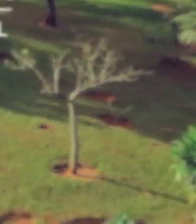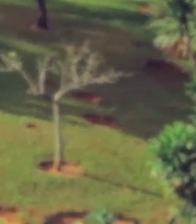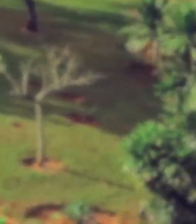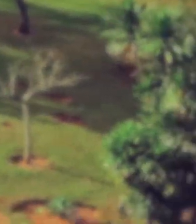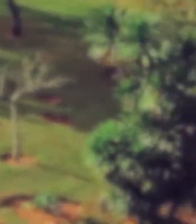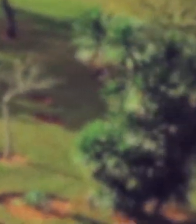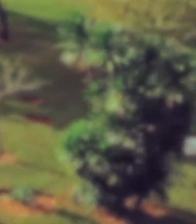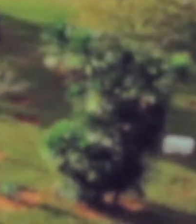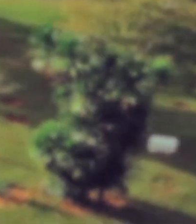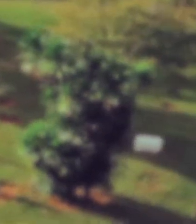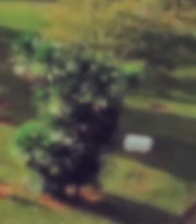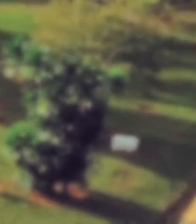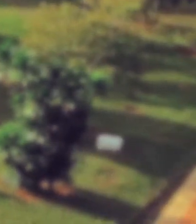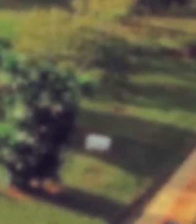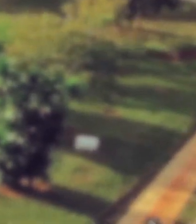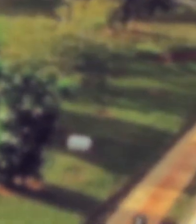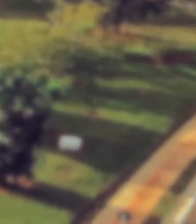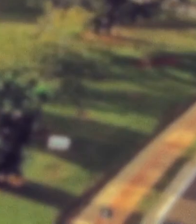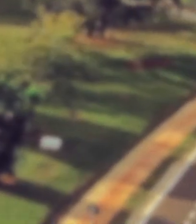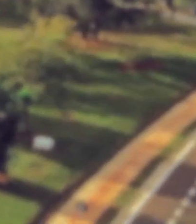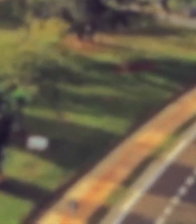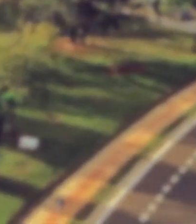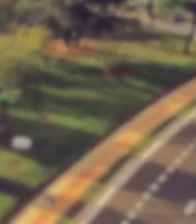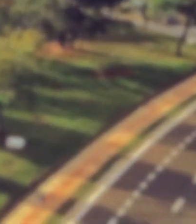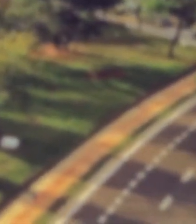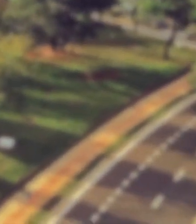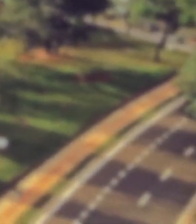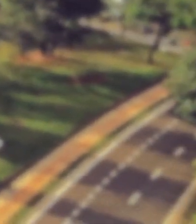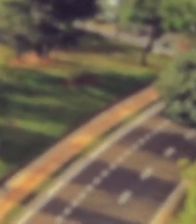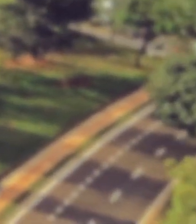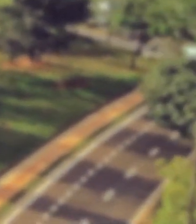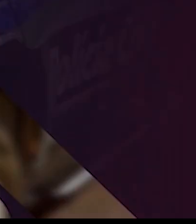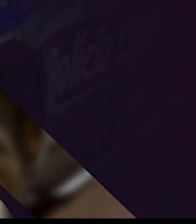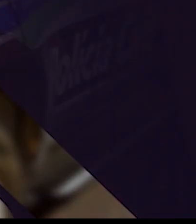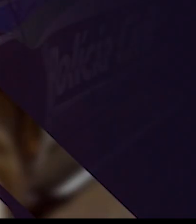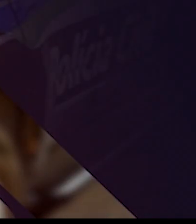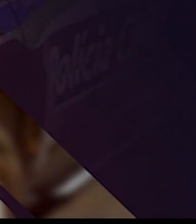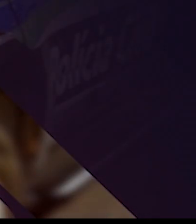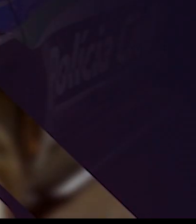Assembleia Legislativa de Mato Grosso do Sul, o estado do Pantanal.